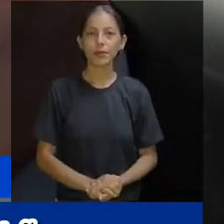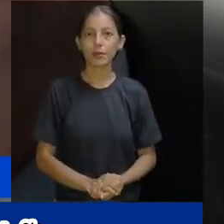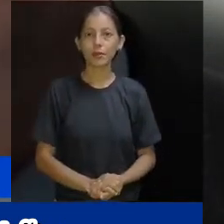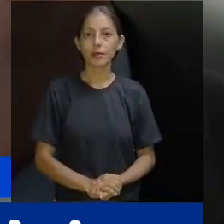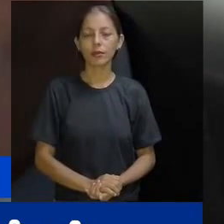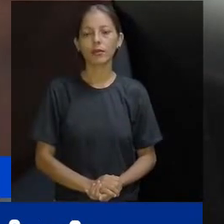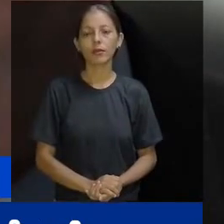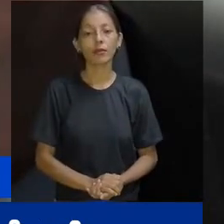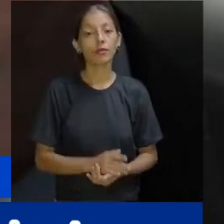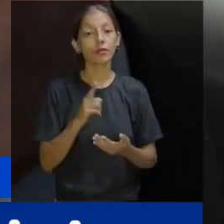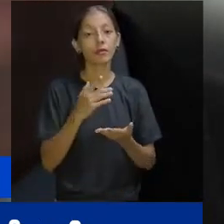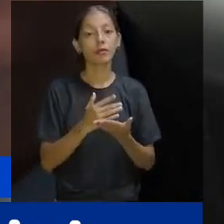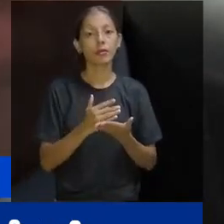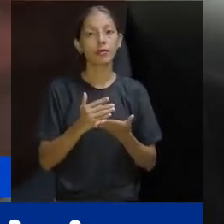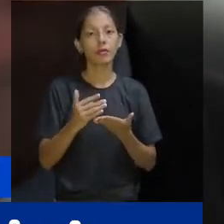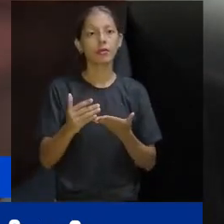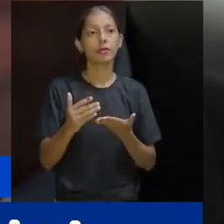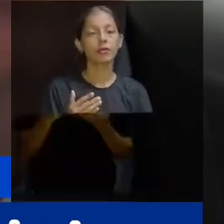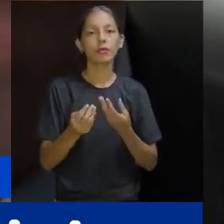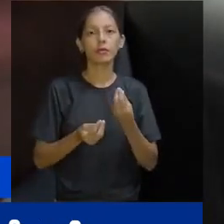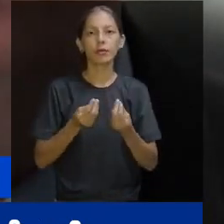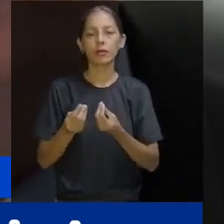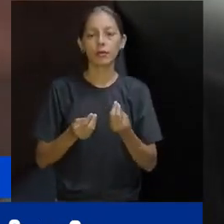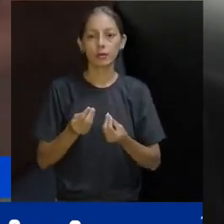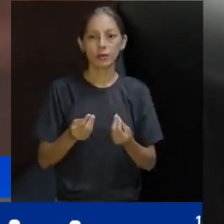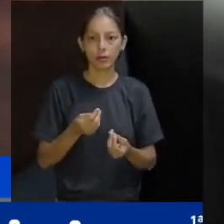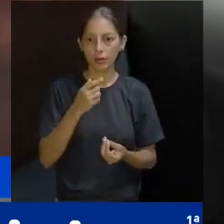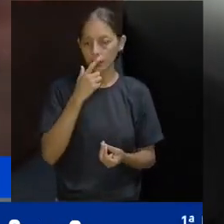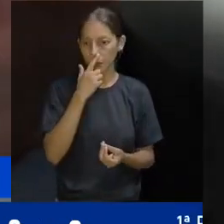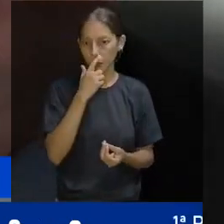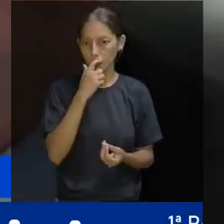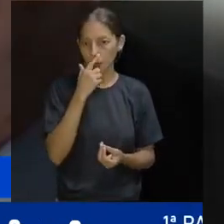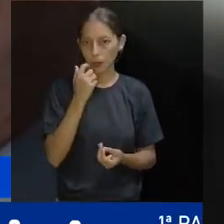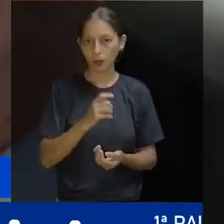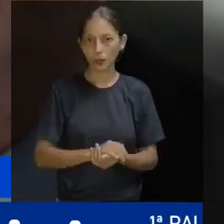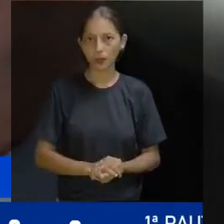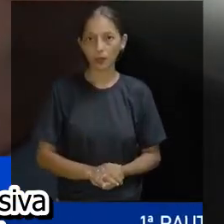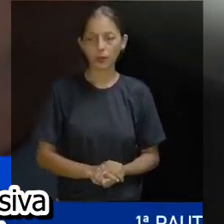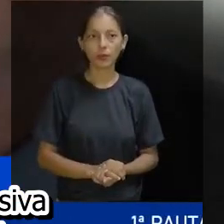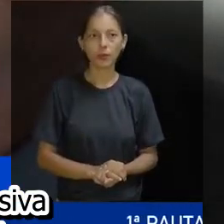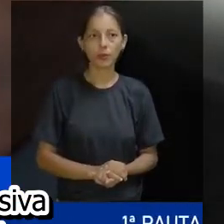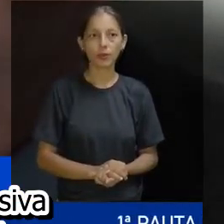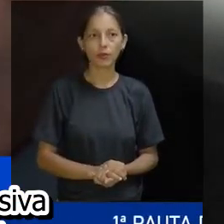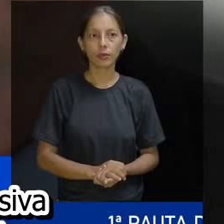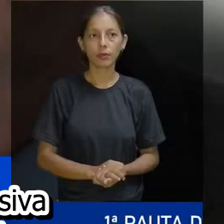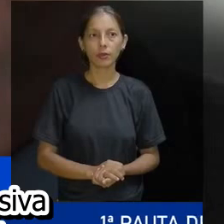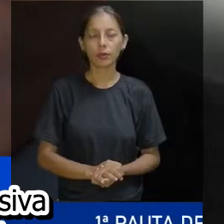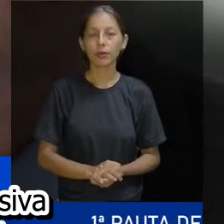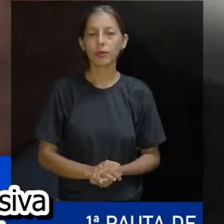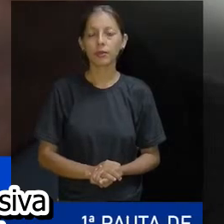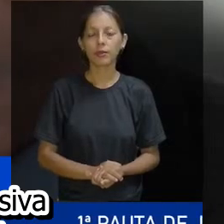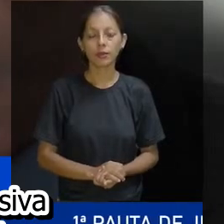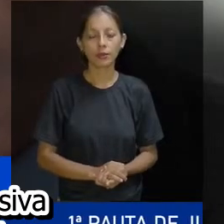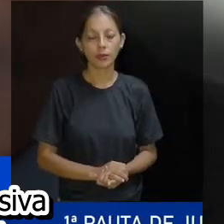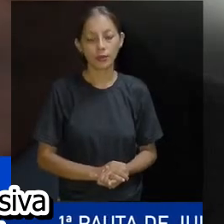petição inicial e de inadequação da via eleita e de interesse de agir. 2. Foi acolhida a preliminar